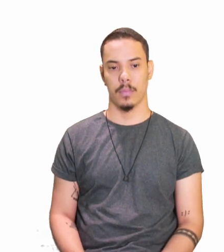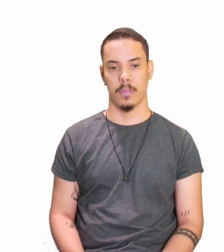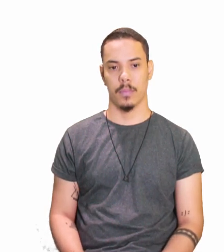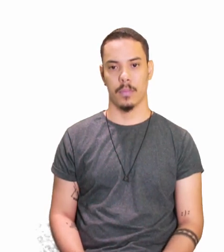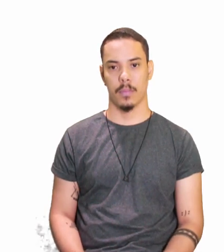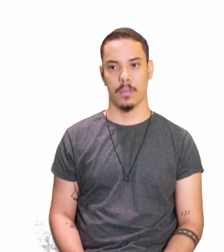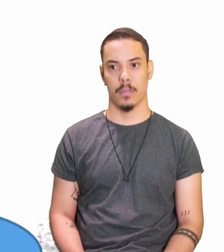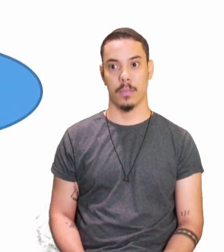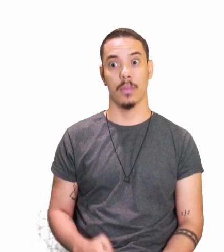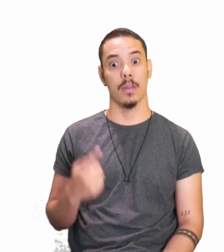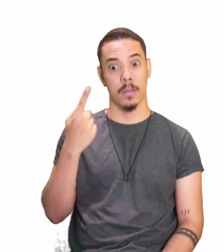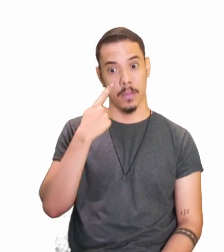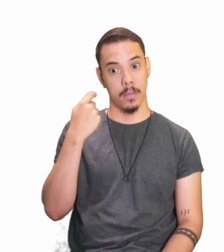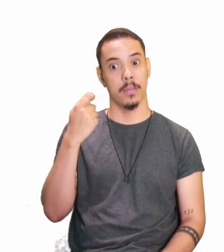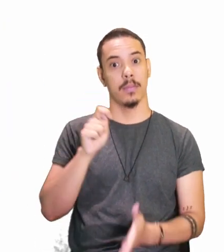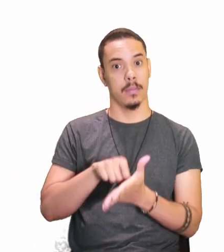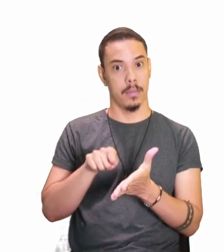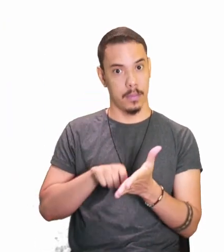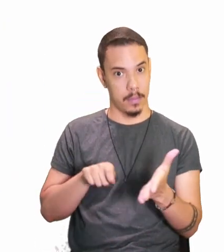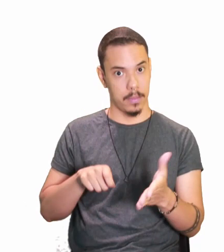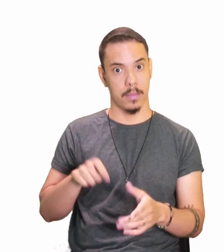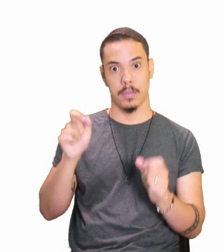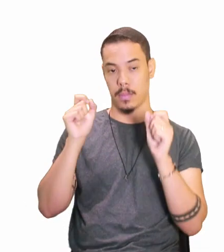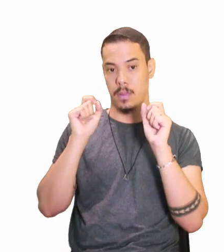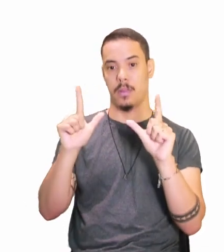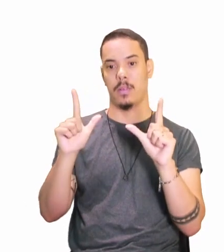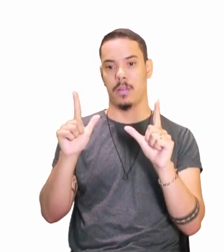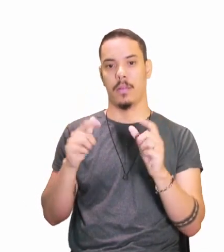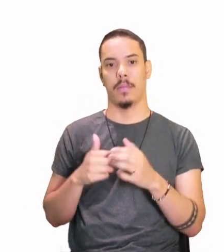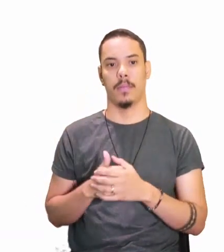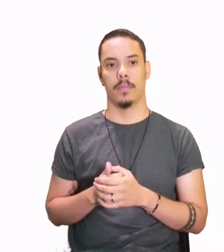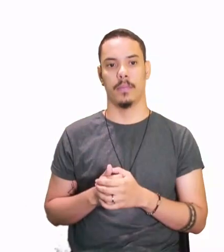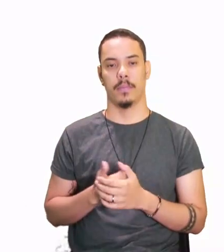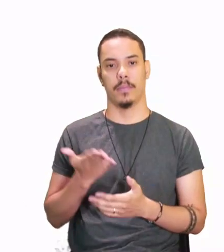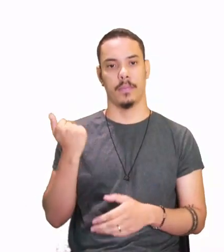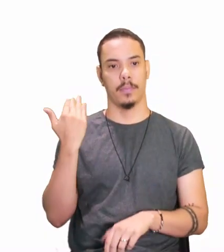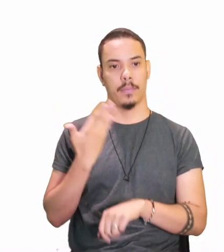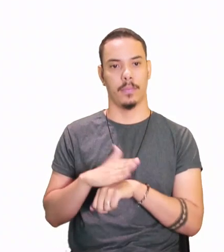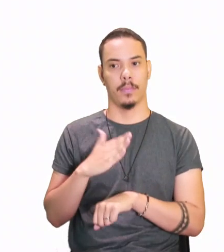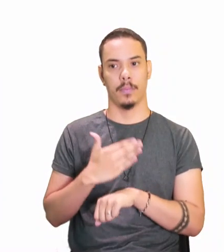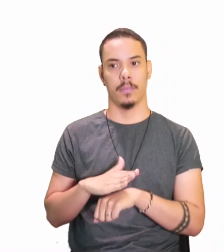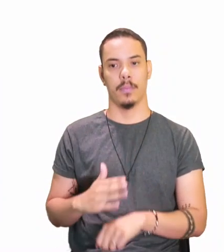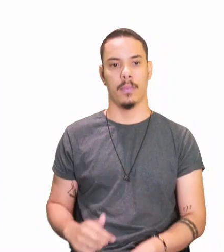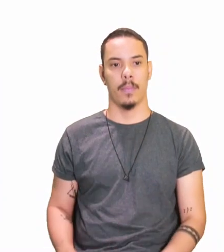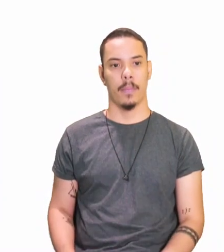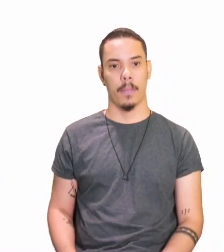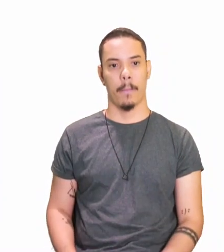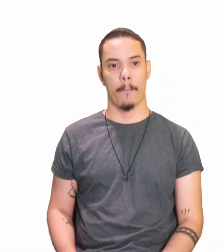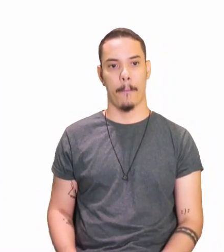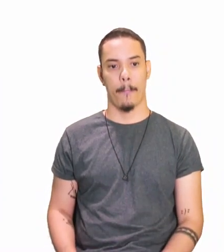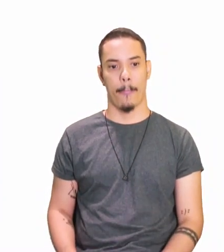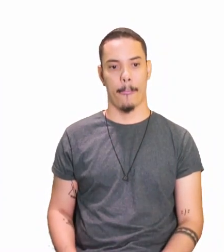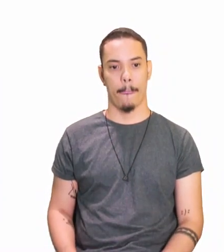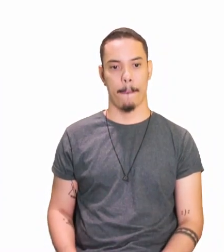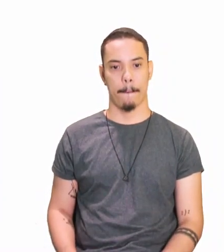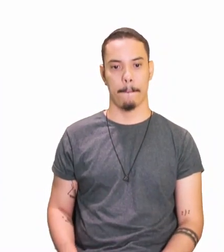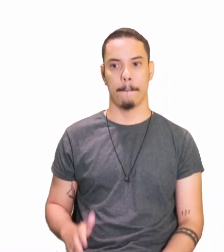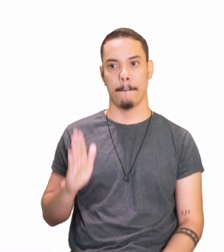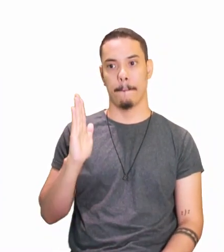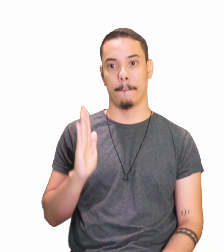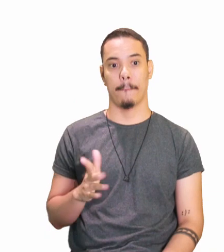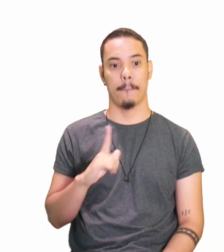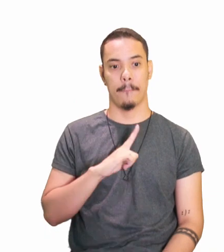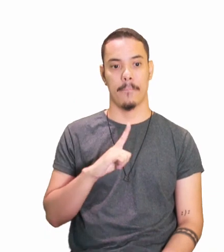E vão tomando nota aí, amadinho. Agora vamos colocar em prática? Vamos lá. Aqui já está até